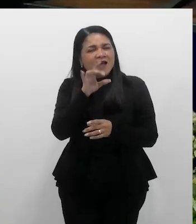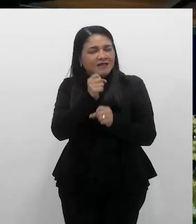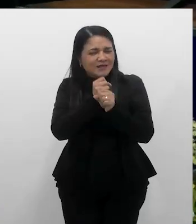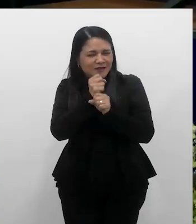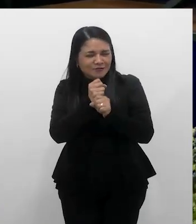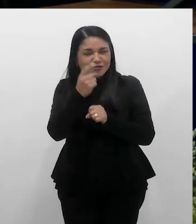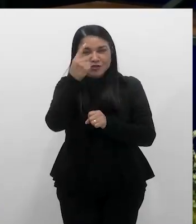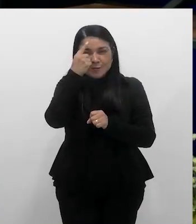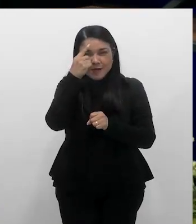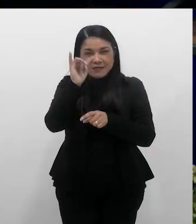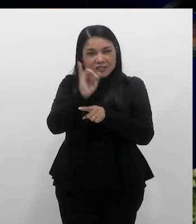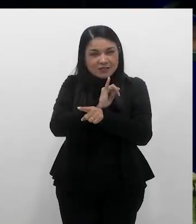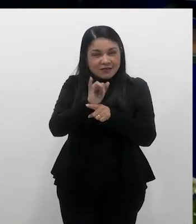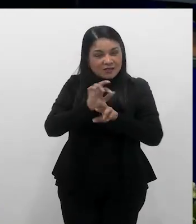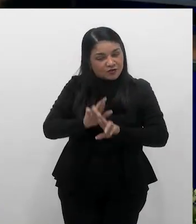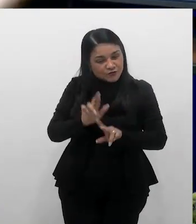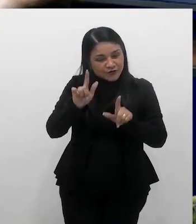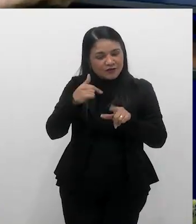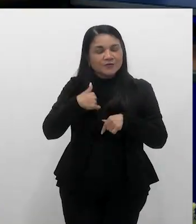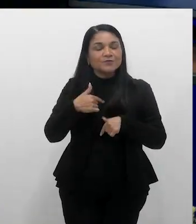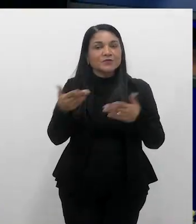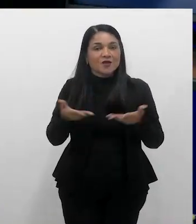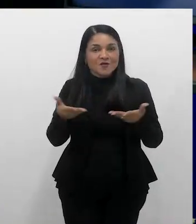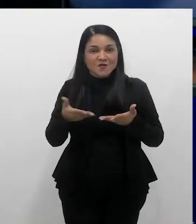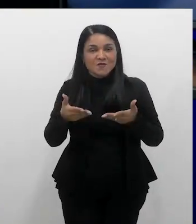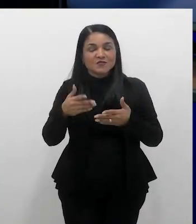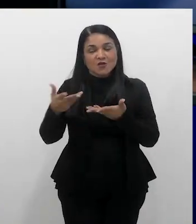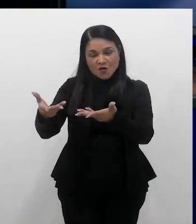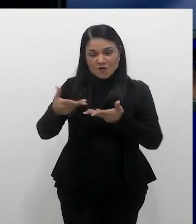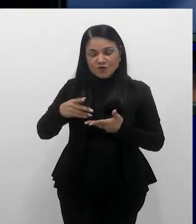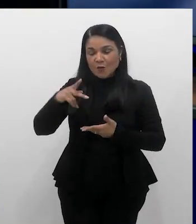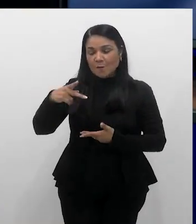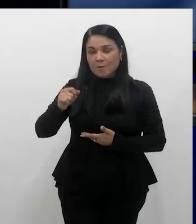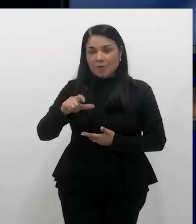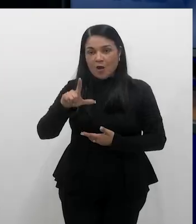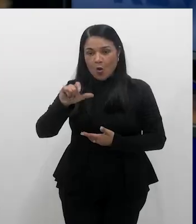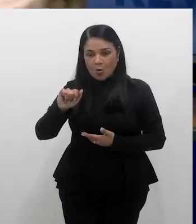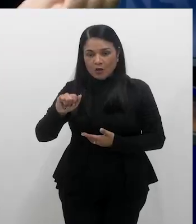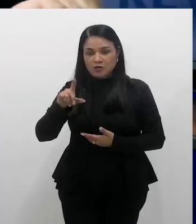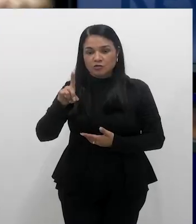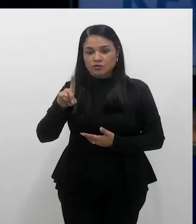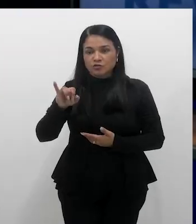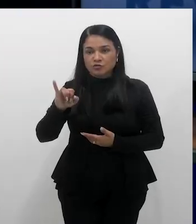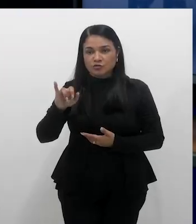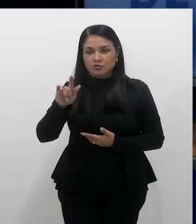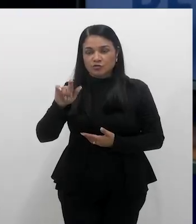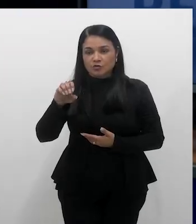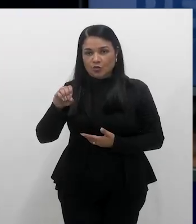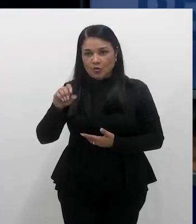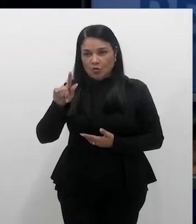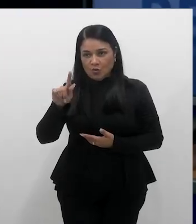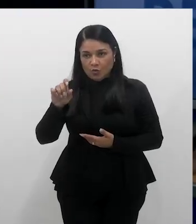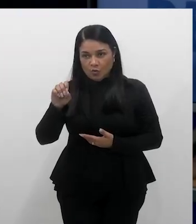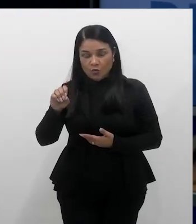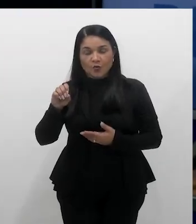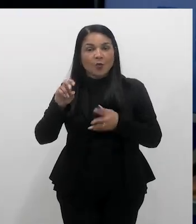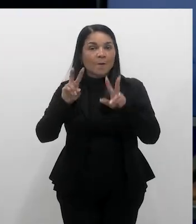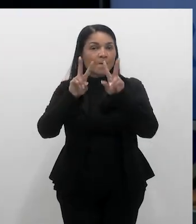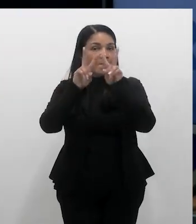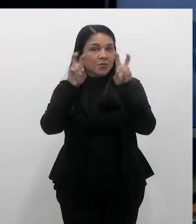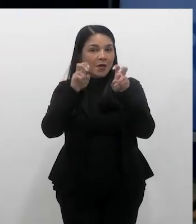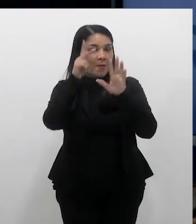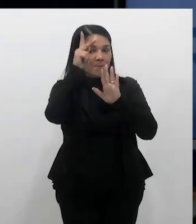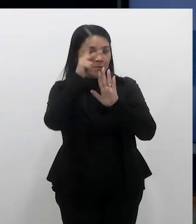pensa isso de uma maneira. Nessa edição, a gente resolveu convidar a Paula Diogo com esse projeto que ela tem, chamado